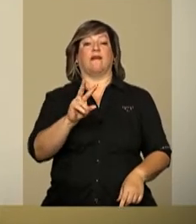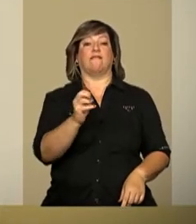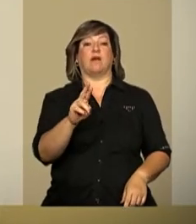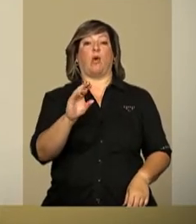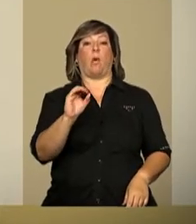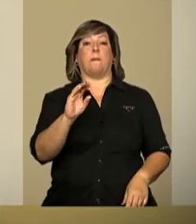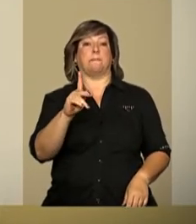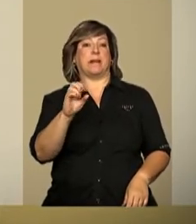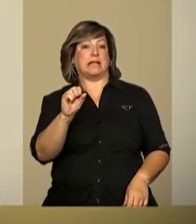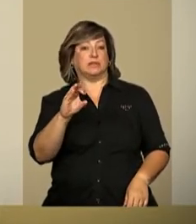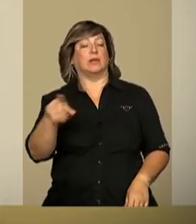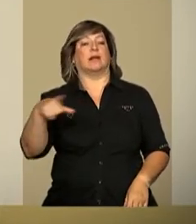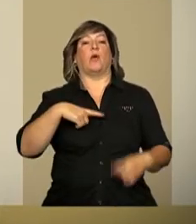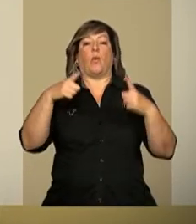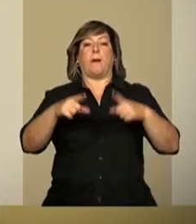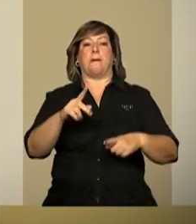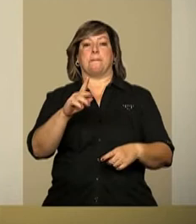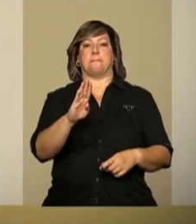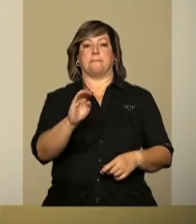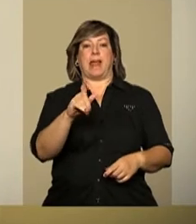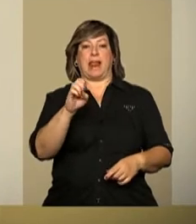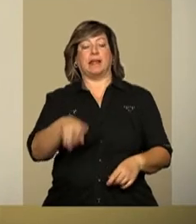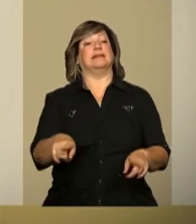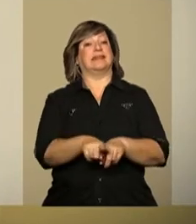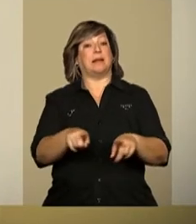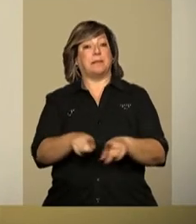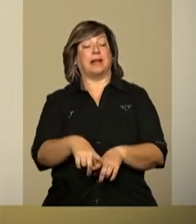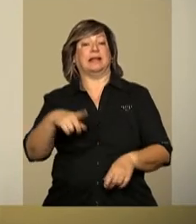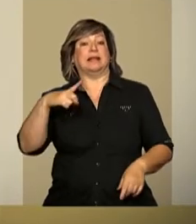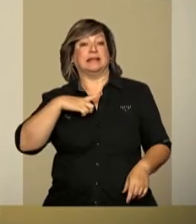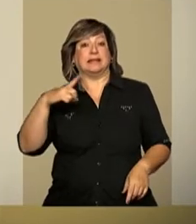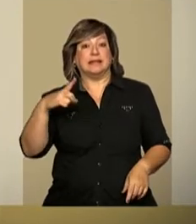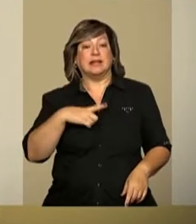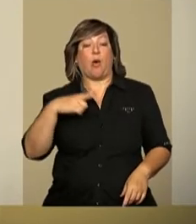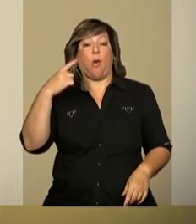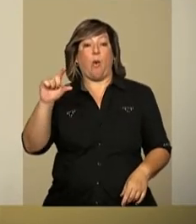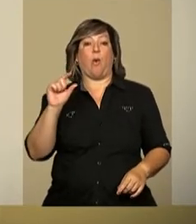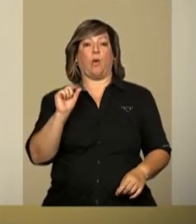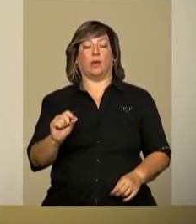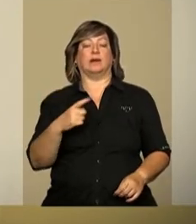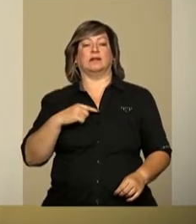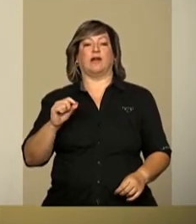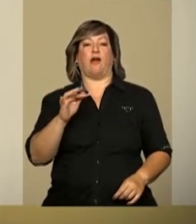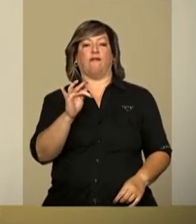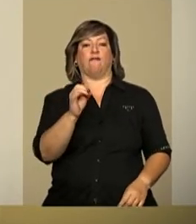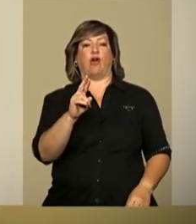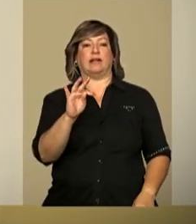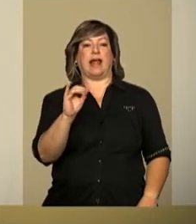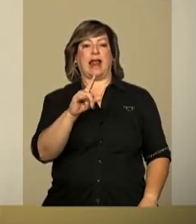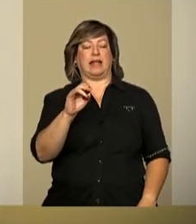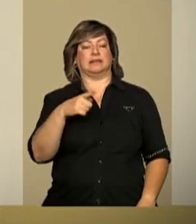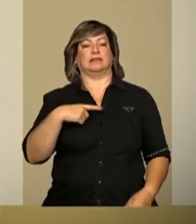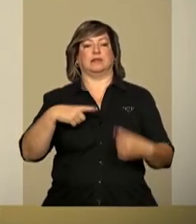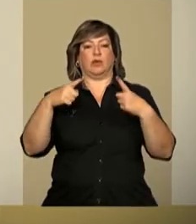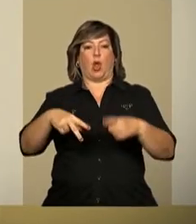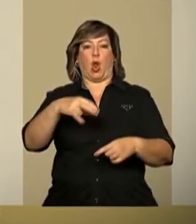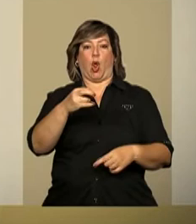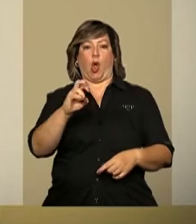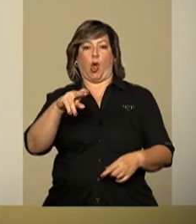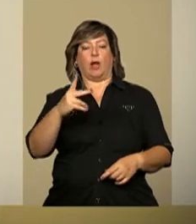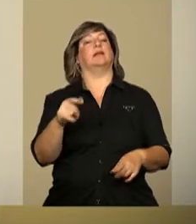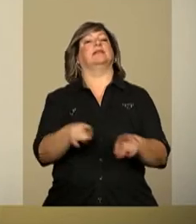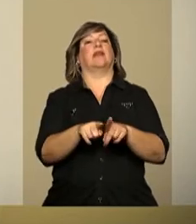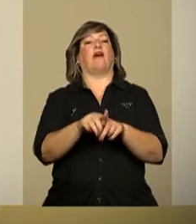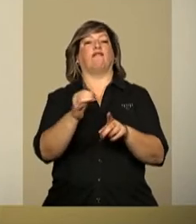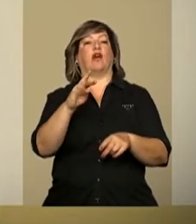Pará estão na lista também Luciano A Fortaleza de Nossa Senhora dos Remédios na ilha de Fernando de Noronha e o forte dos Reis